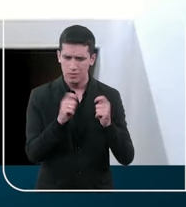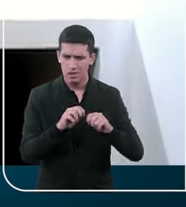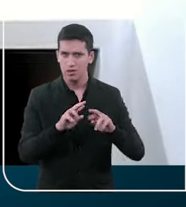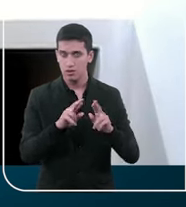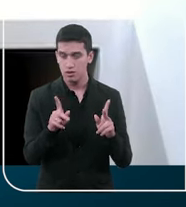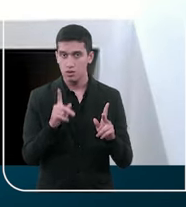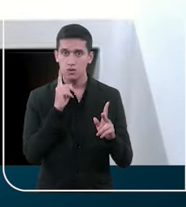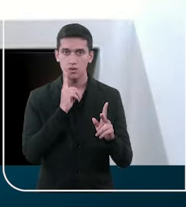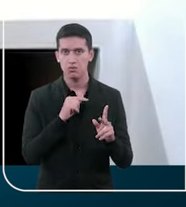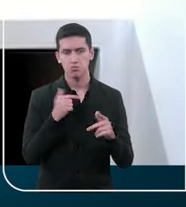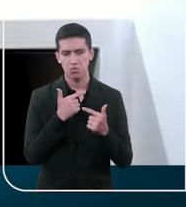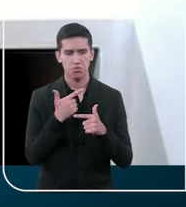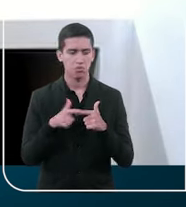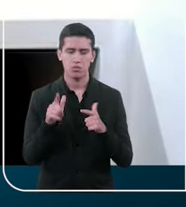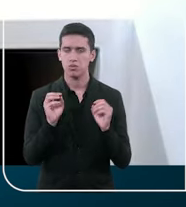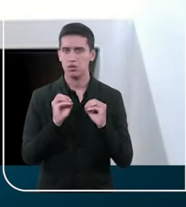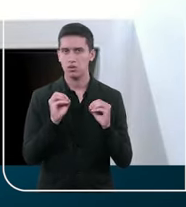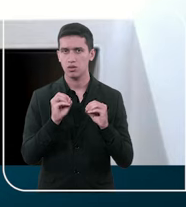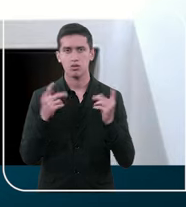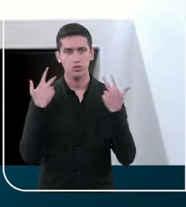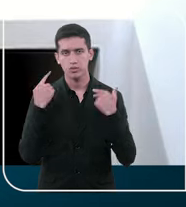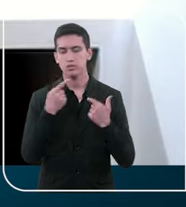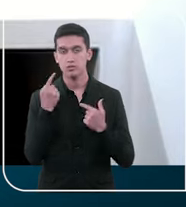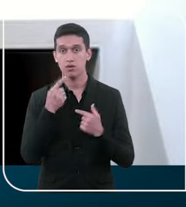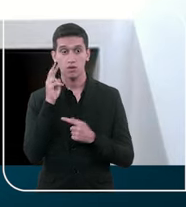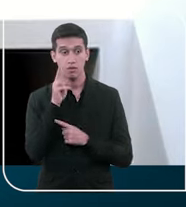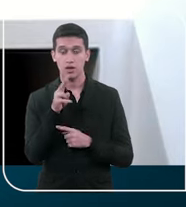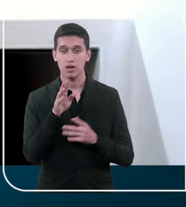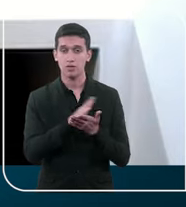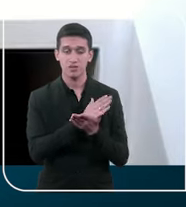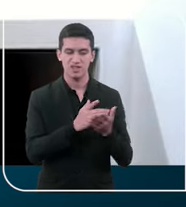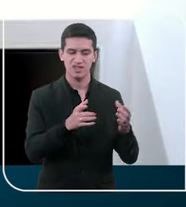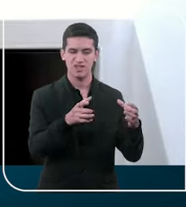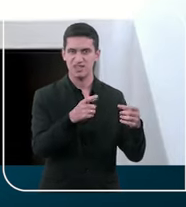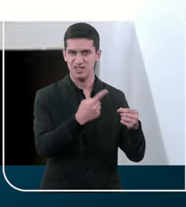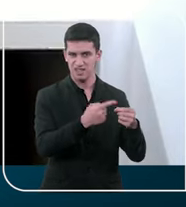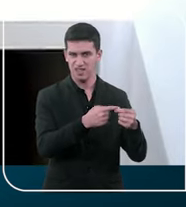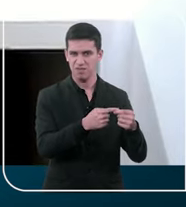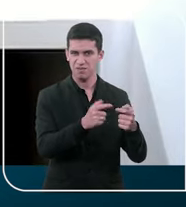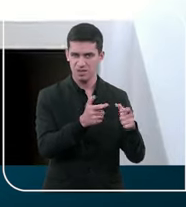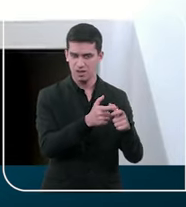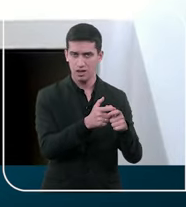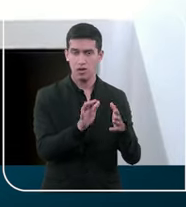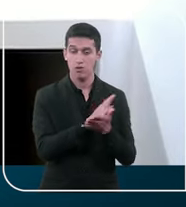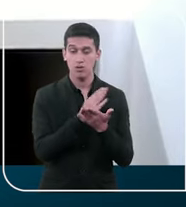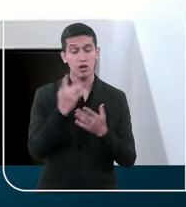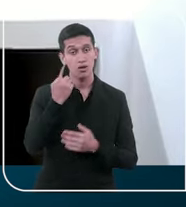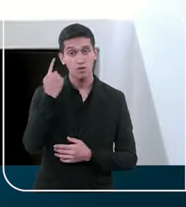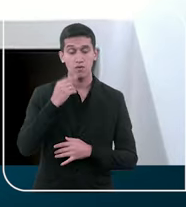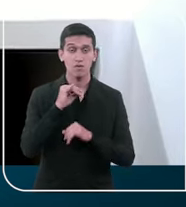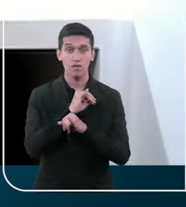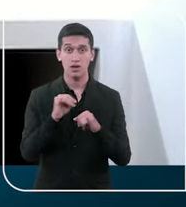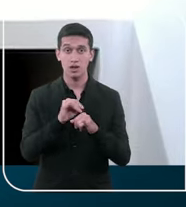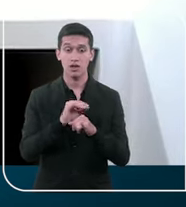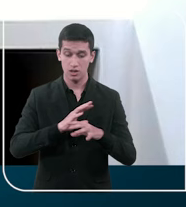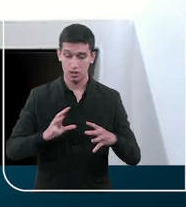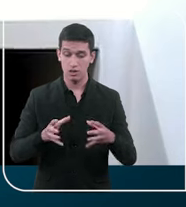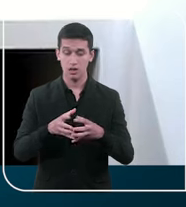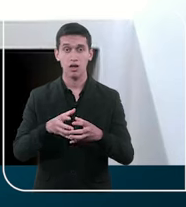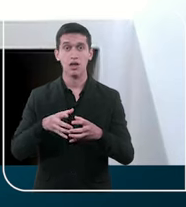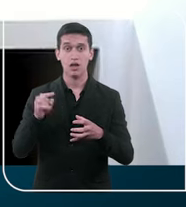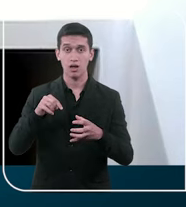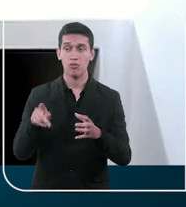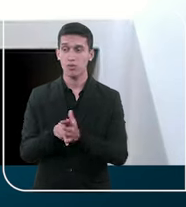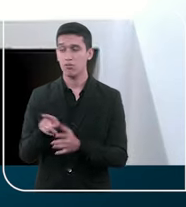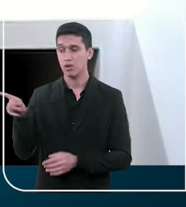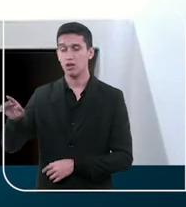potencialmente diversificadas, não haveria óbice. É comum a gente ouvir nos interiores advogados relatando que os jurados